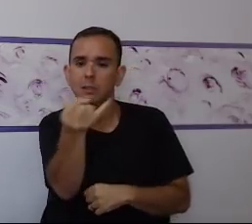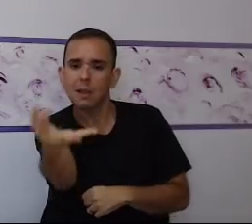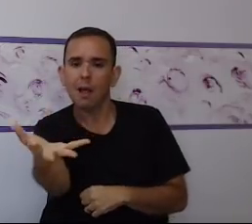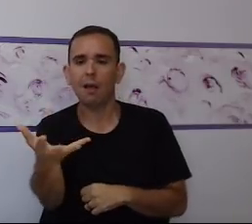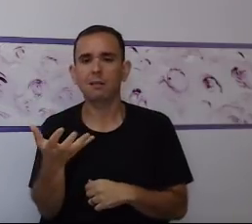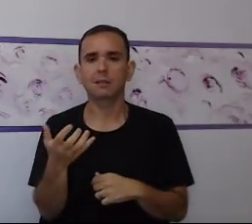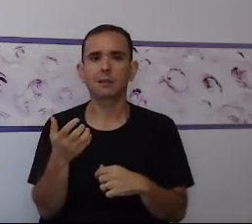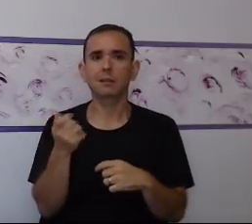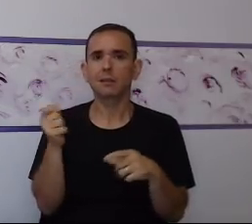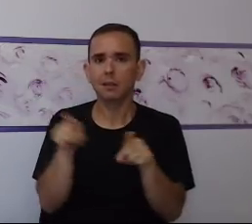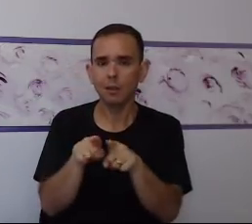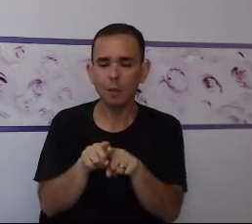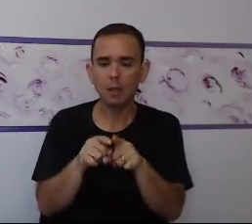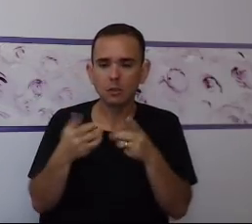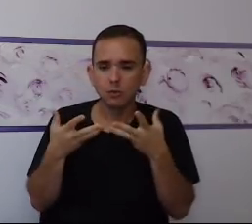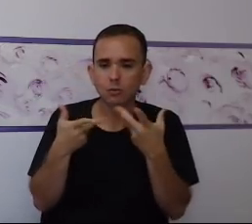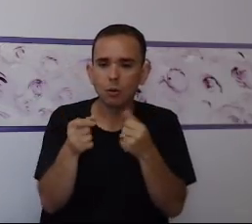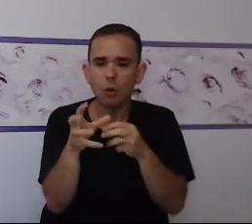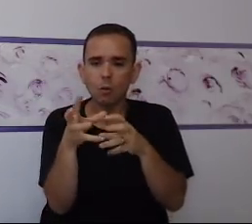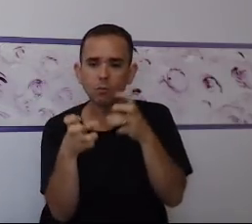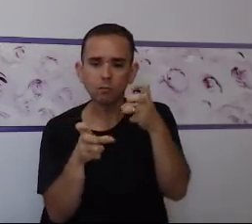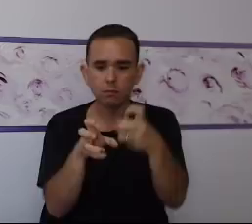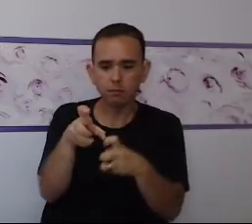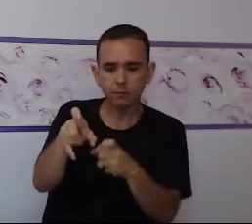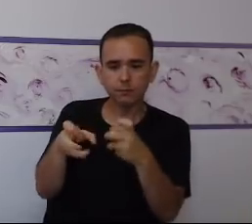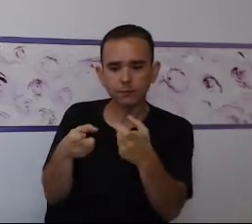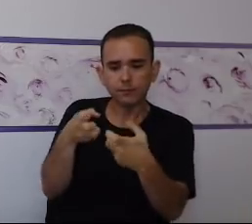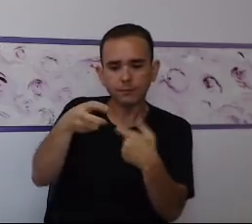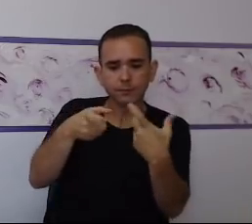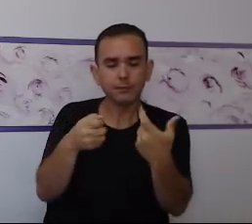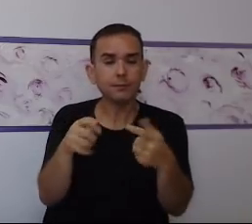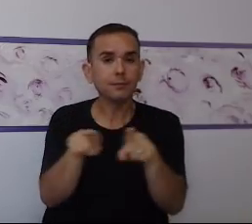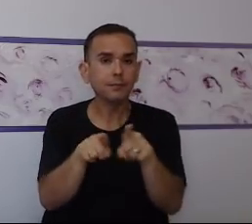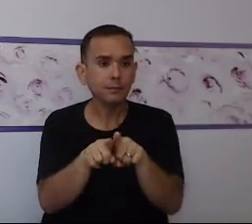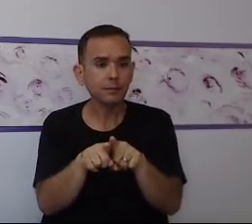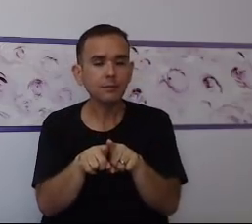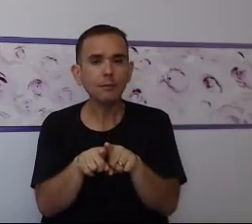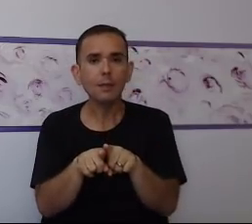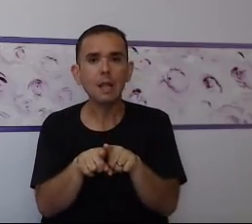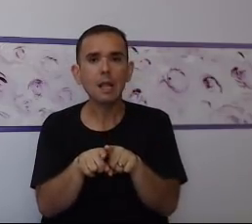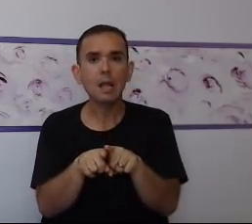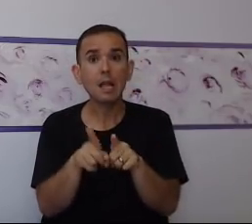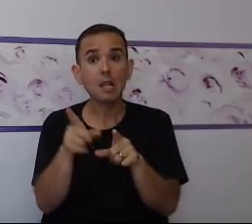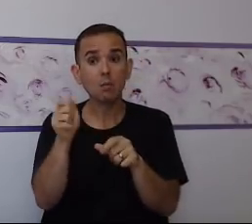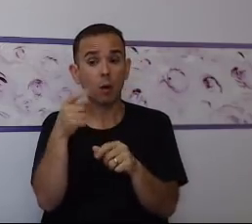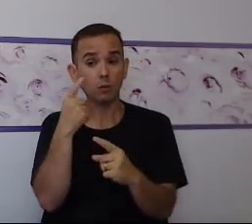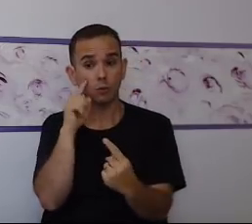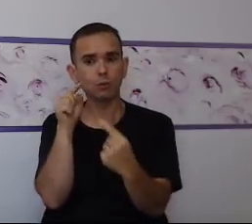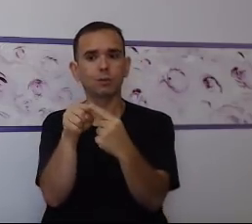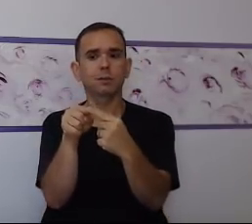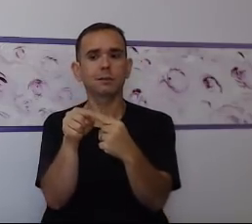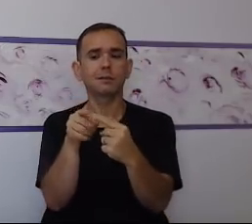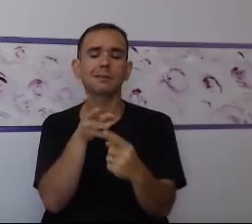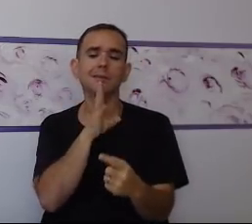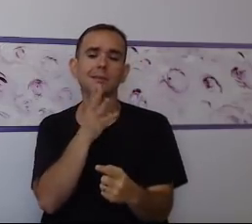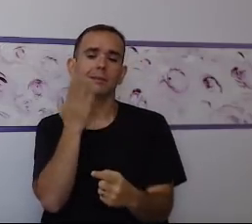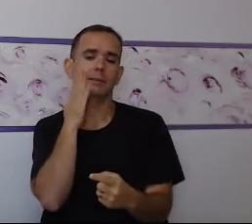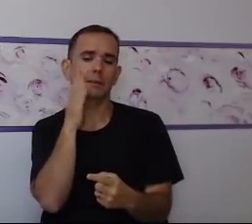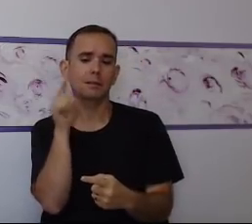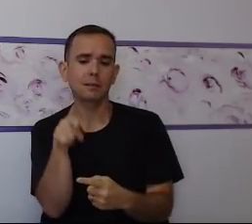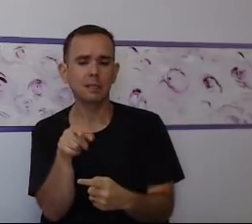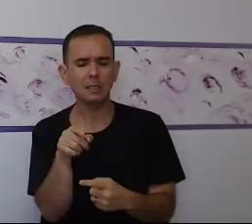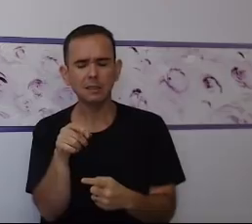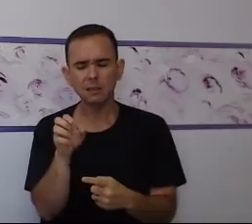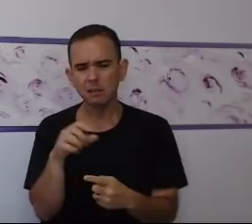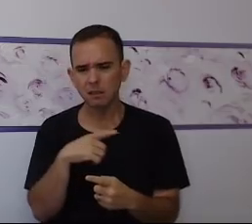estou retomando, estimulando coordenação motora, né? E trazendo com que ele faça o reconhecimento. Vamos supor, se ele